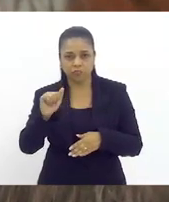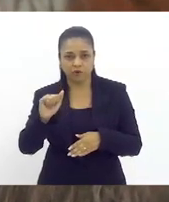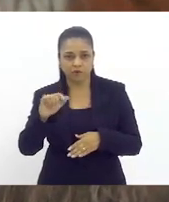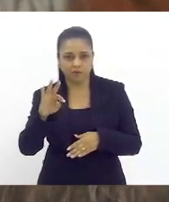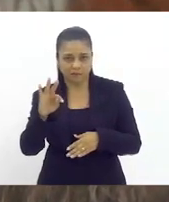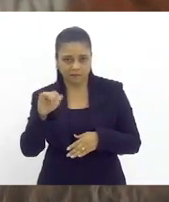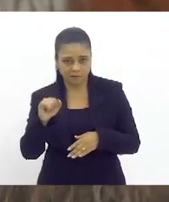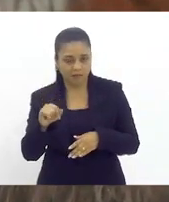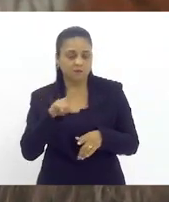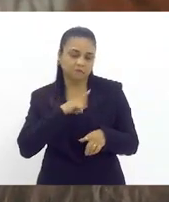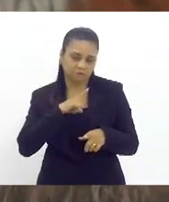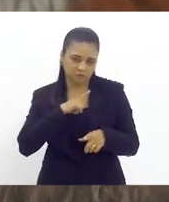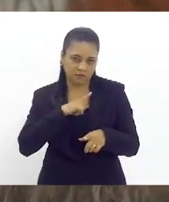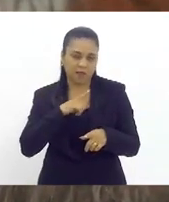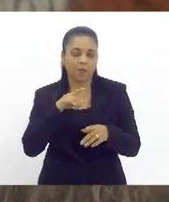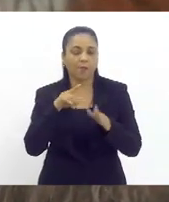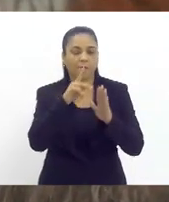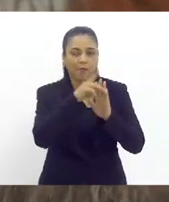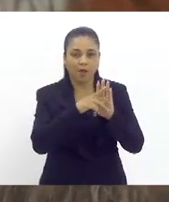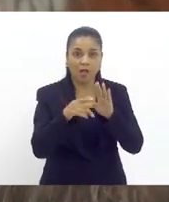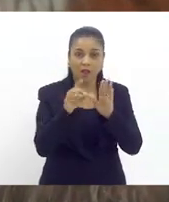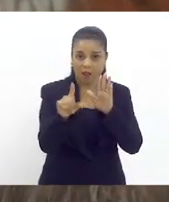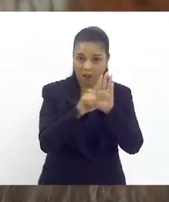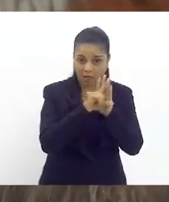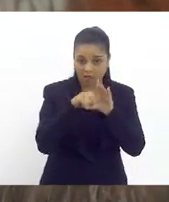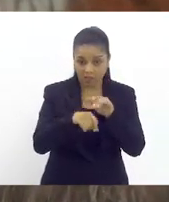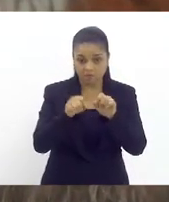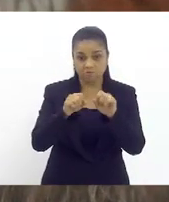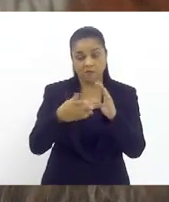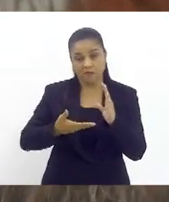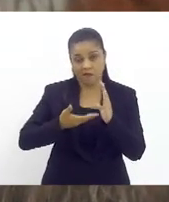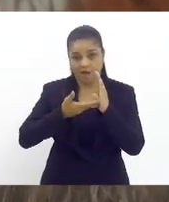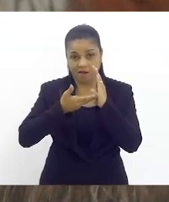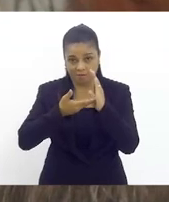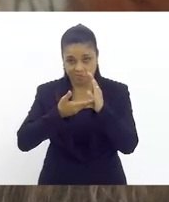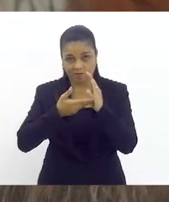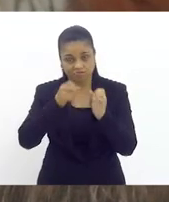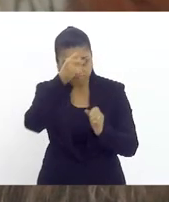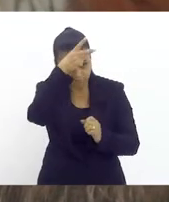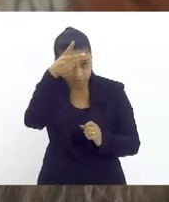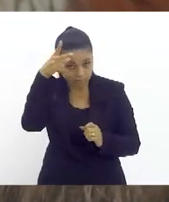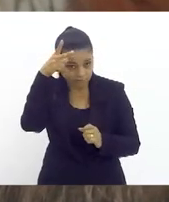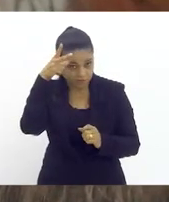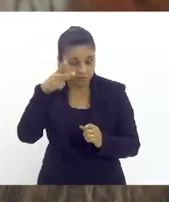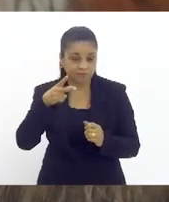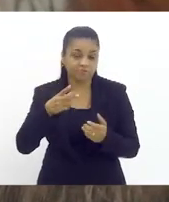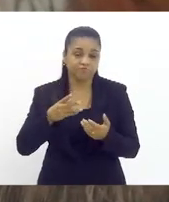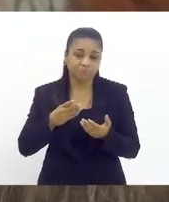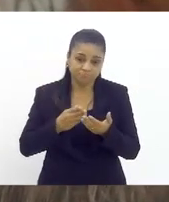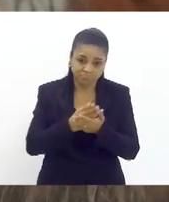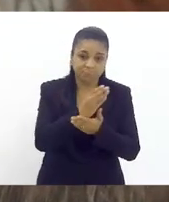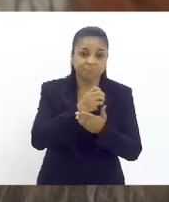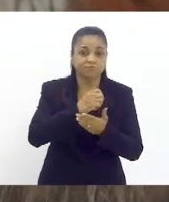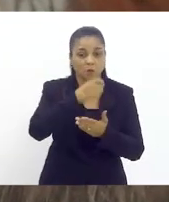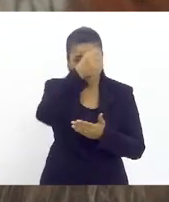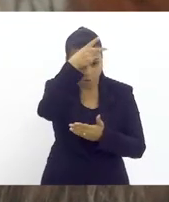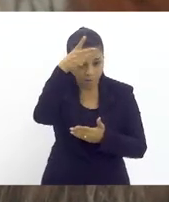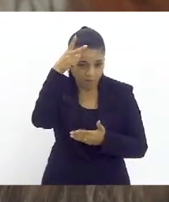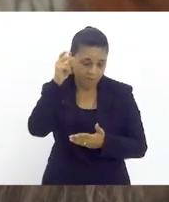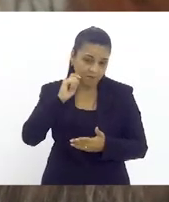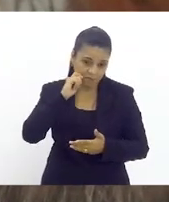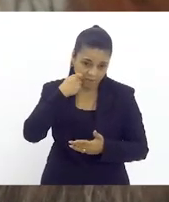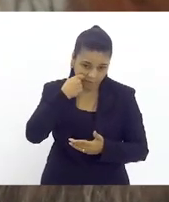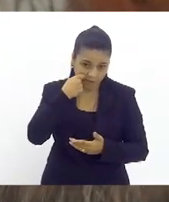inclusive objeto de um projeto de lei da Câmara Municipal e sancionado pelo prefeito Eduardo Paes mas virou